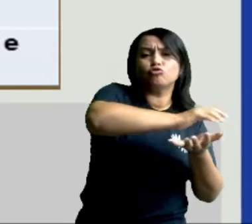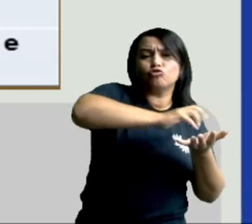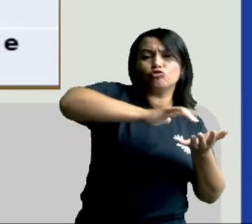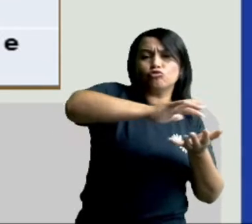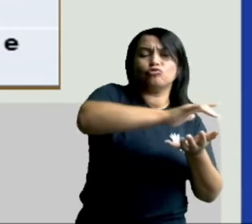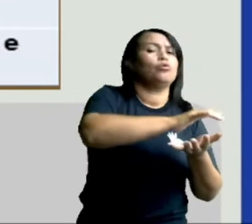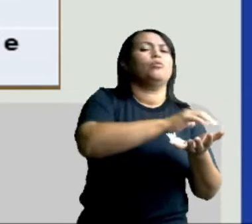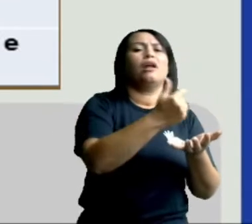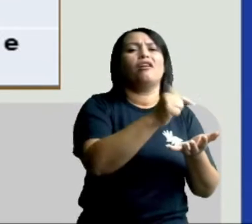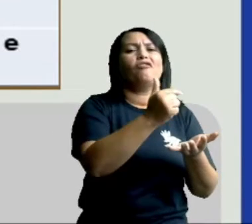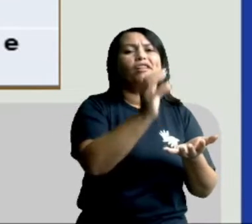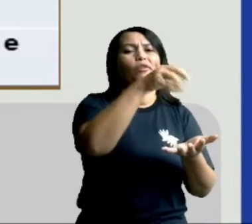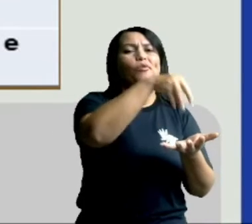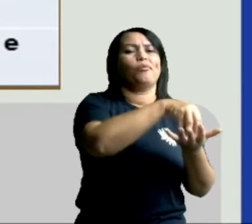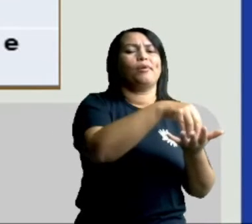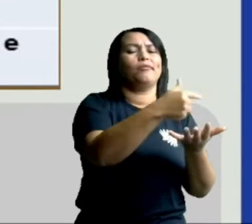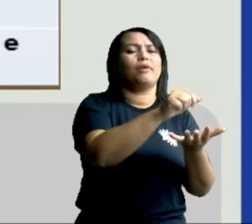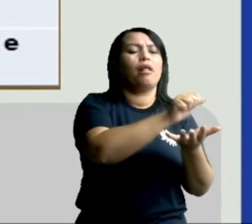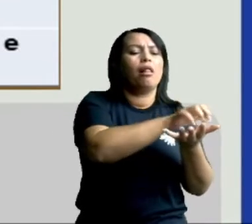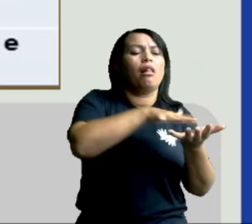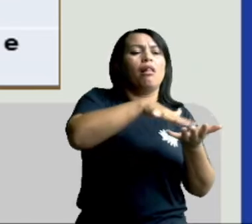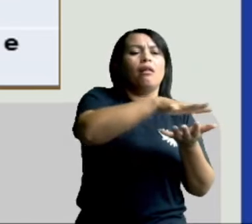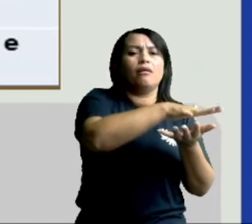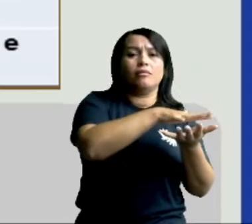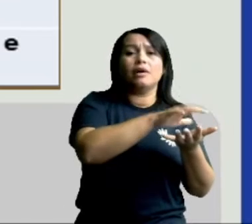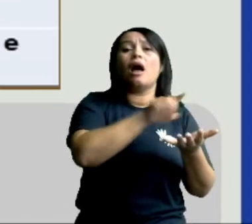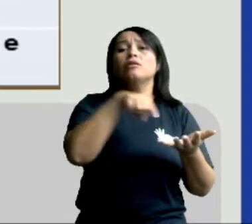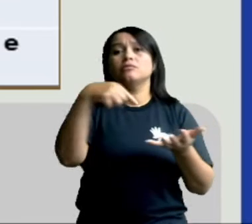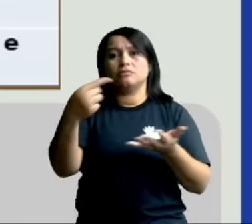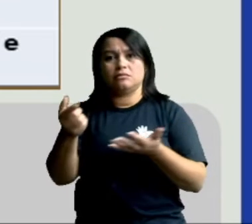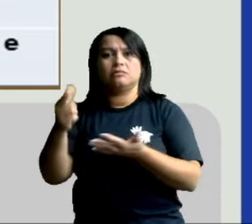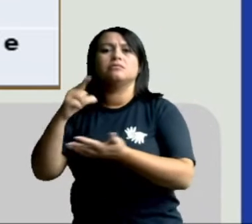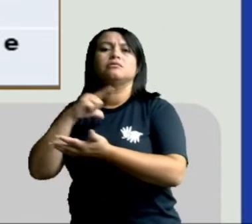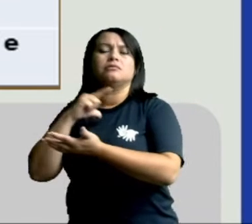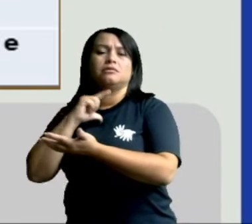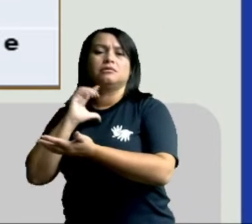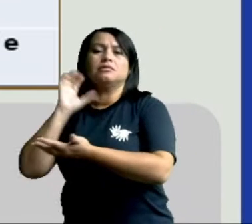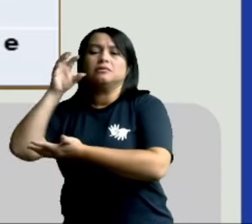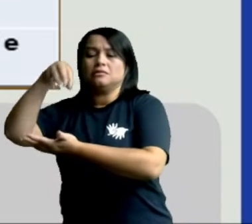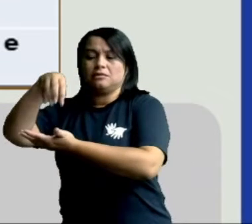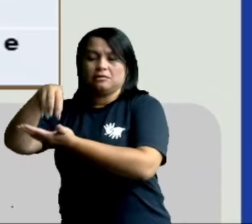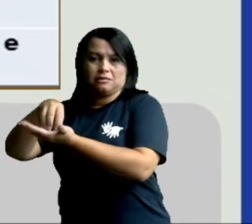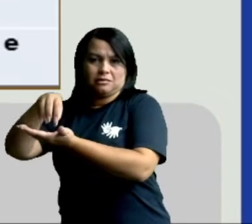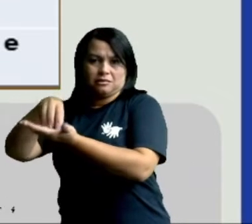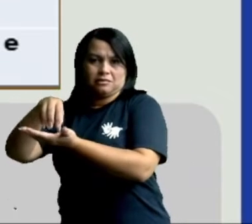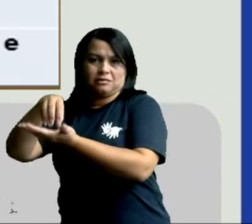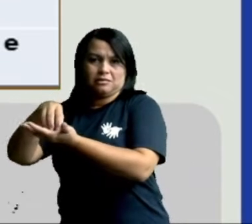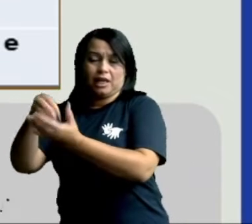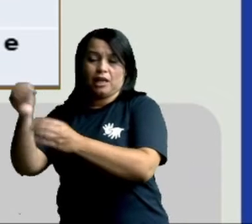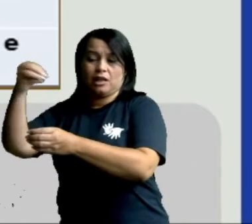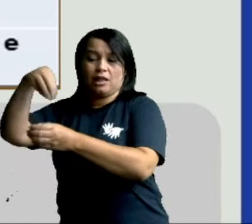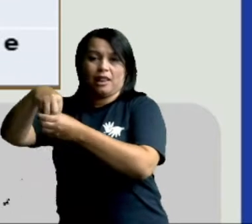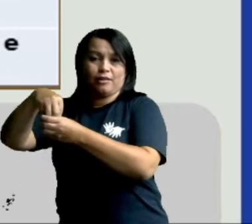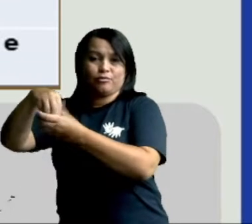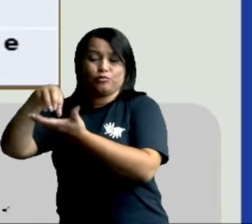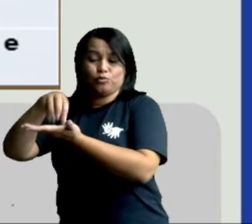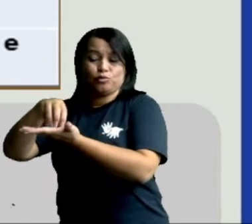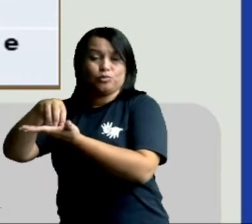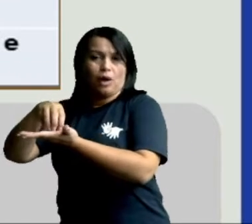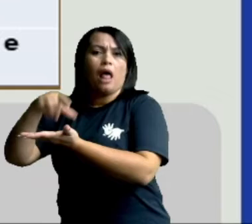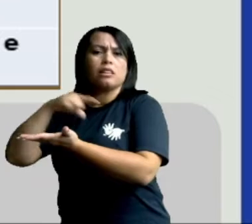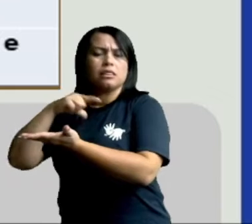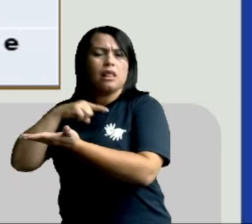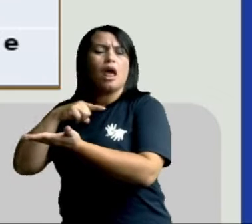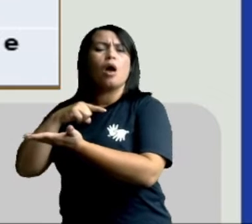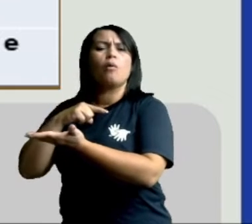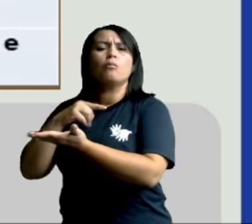vocês, não vai possuir núcleo. Já na eucarionte, o material genético está na parte interna do núcleo. Nós